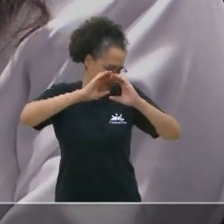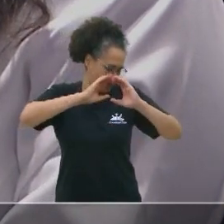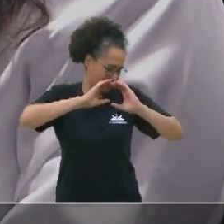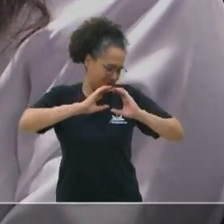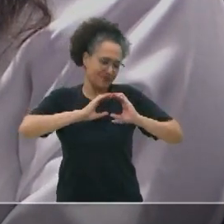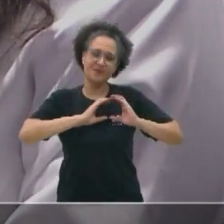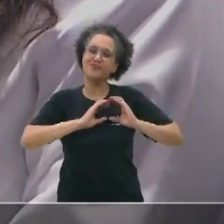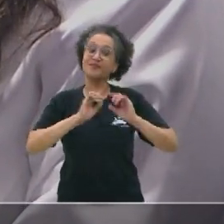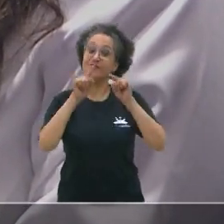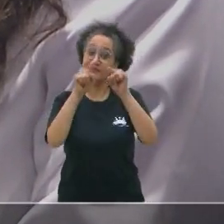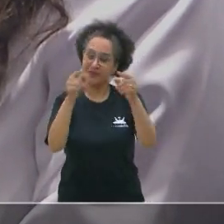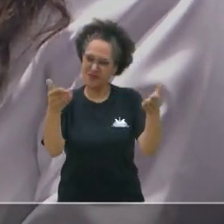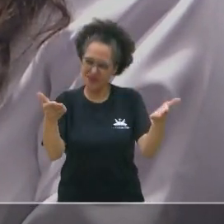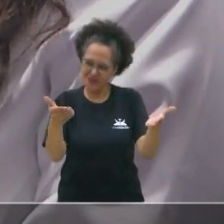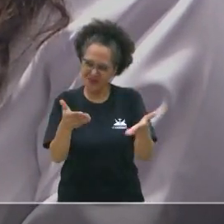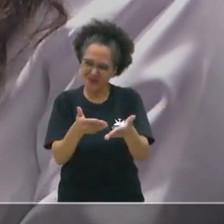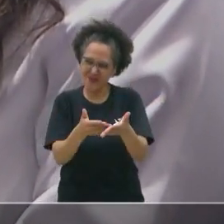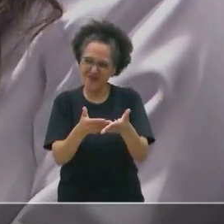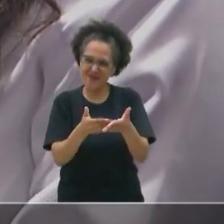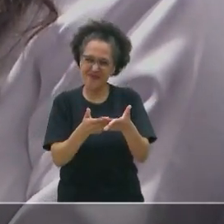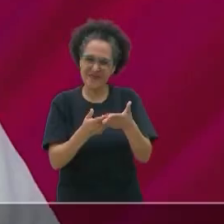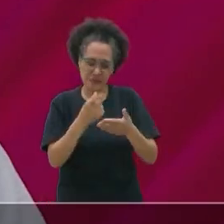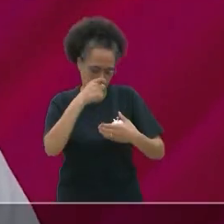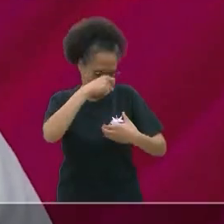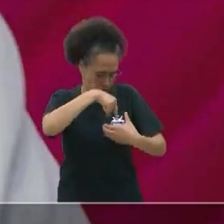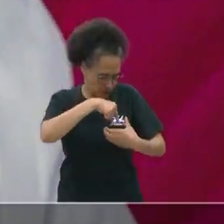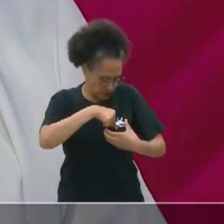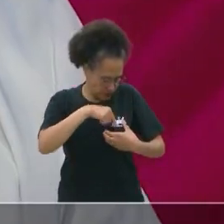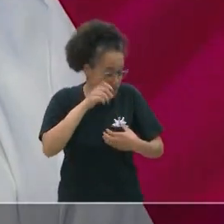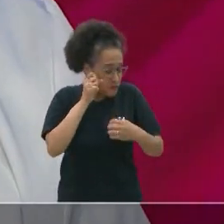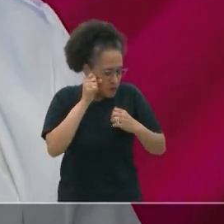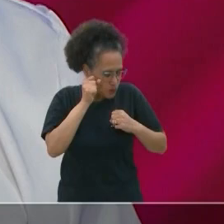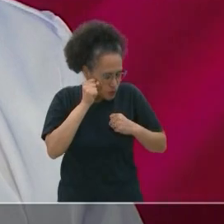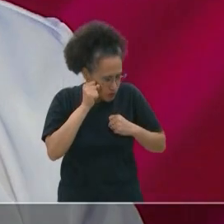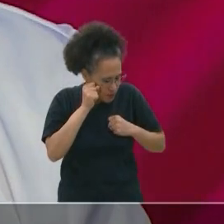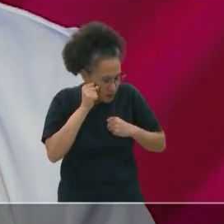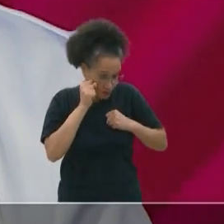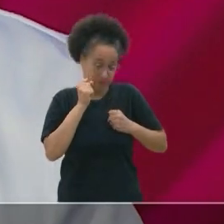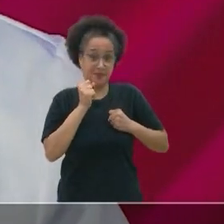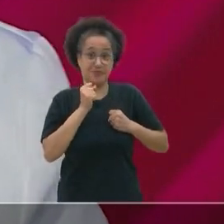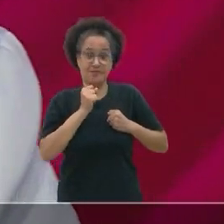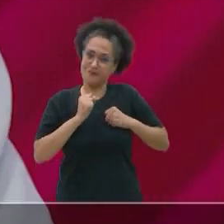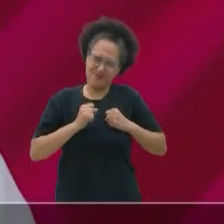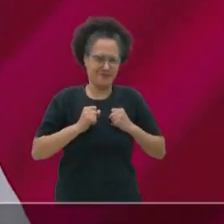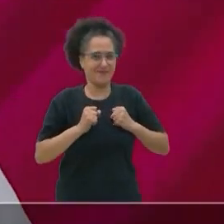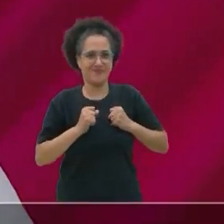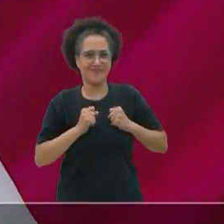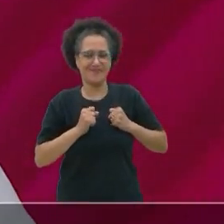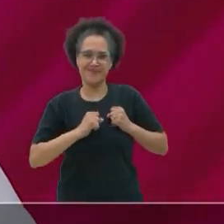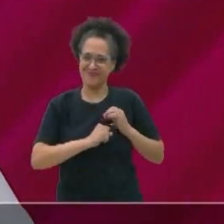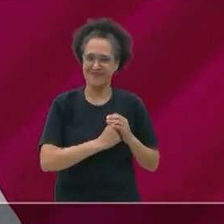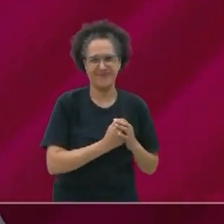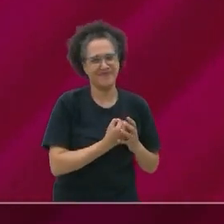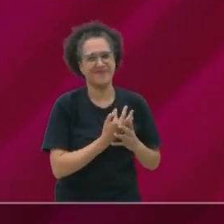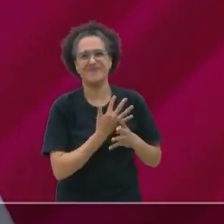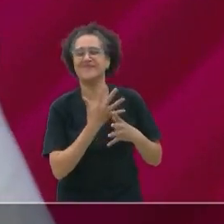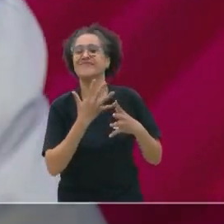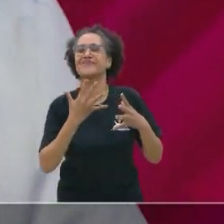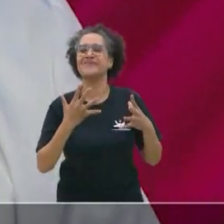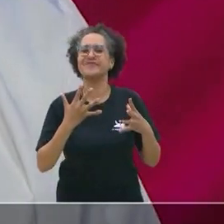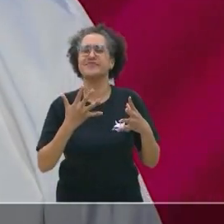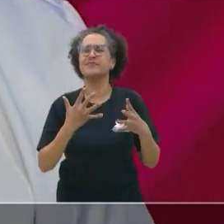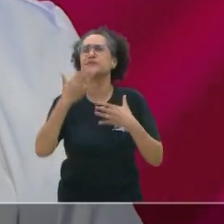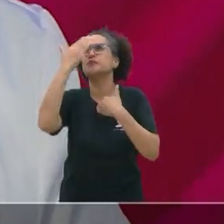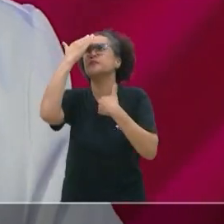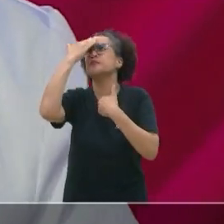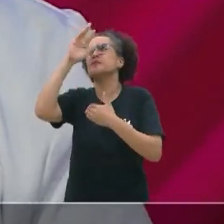e germina essa semente que estava dormindo. Obrigada, Senhor. Obrigada, Senhor, pelo teu amor. Porque o Senhor